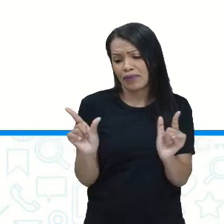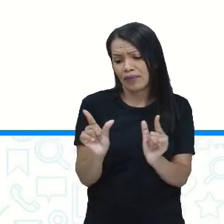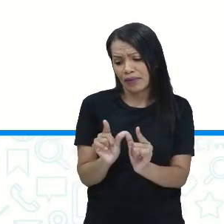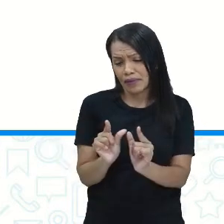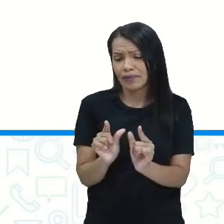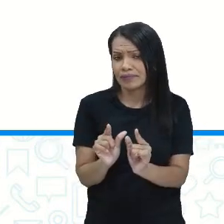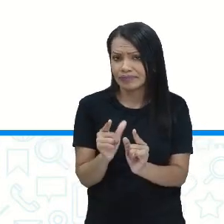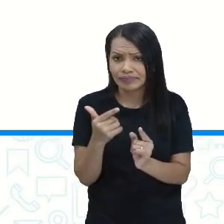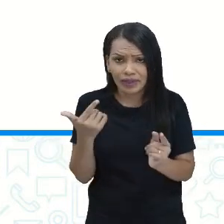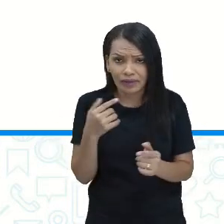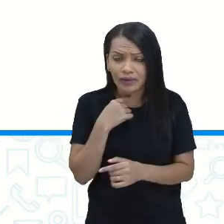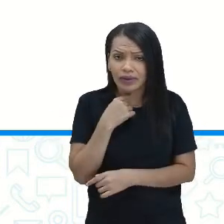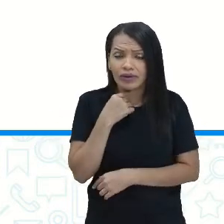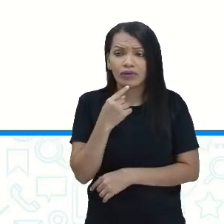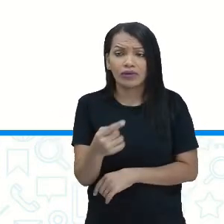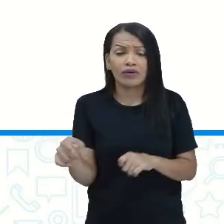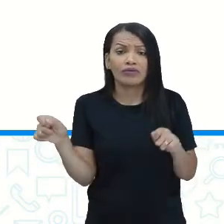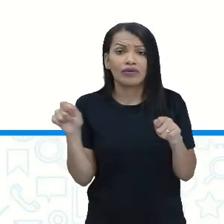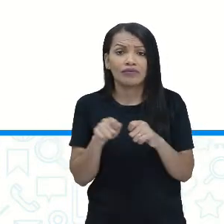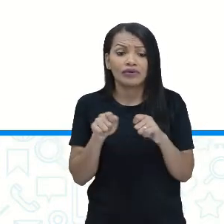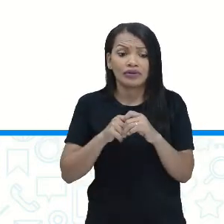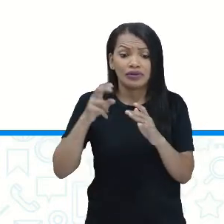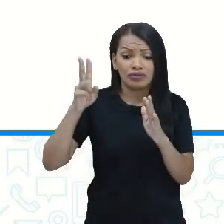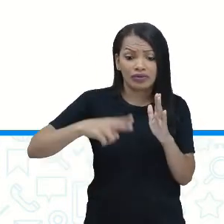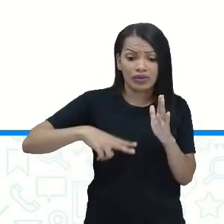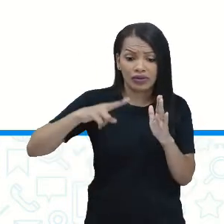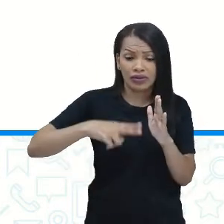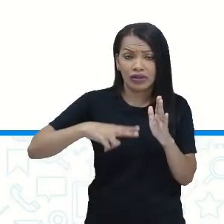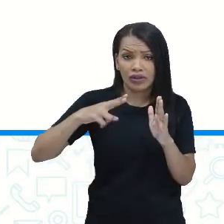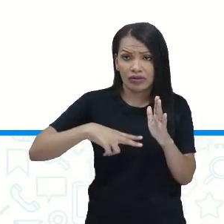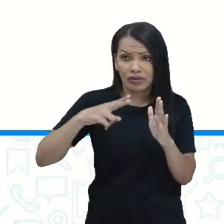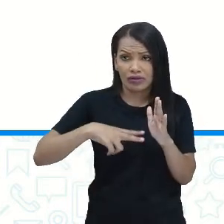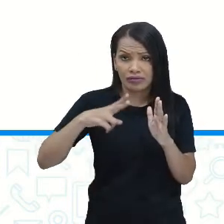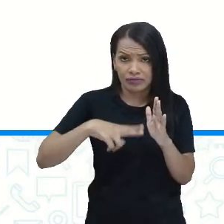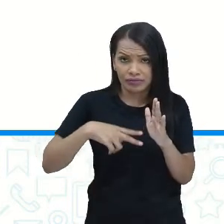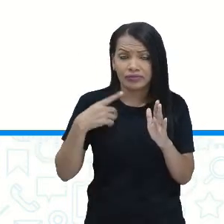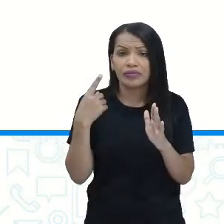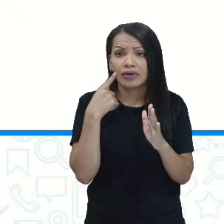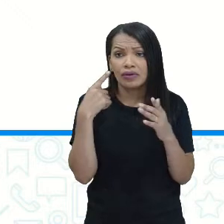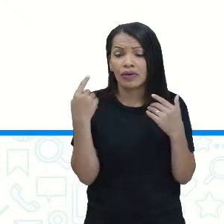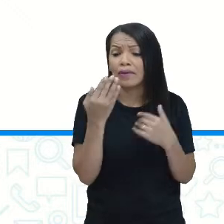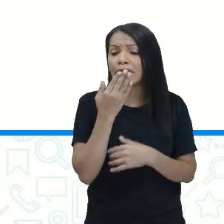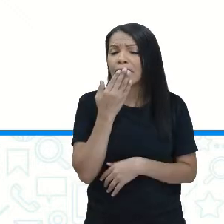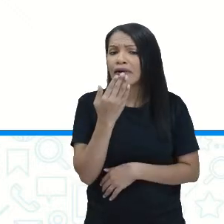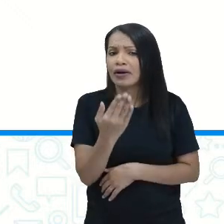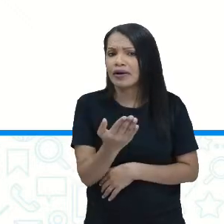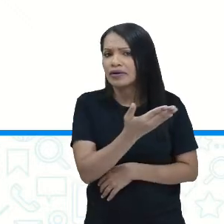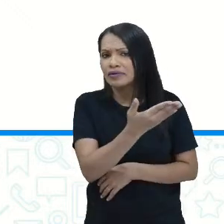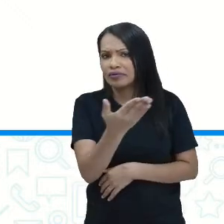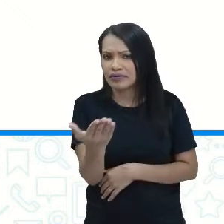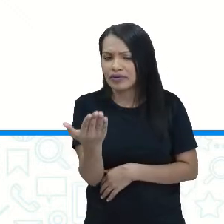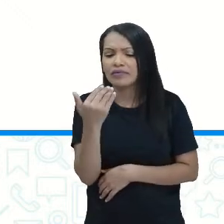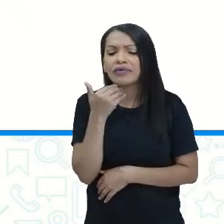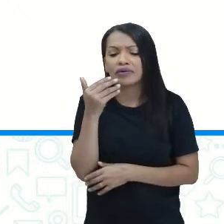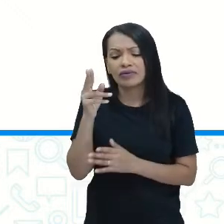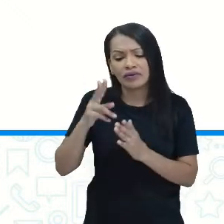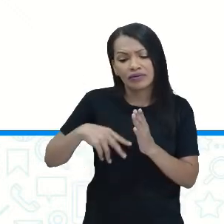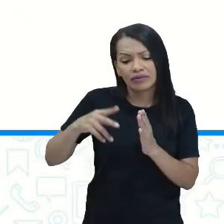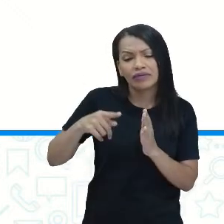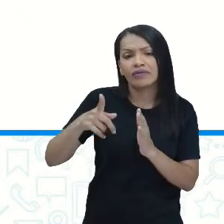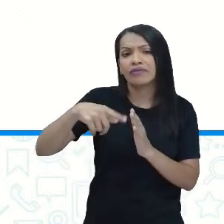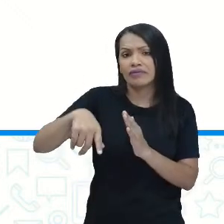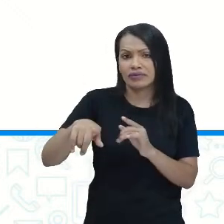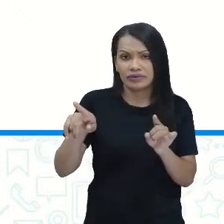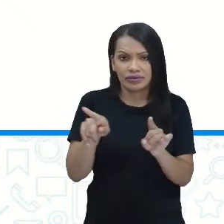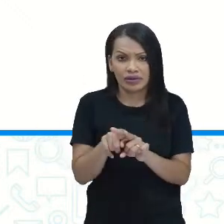A gente não vai conseguir fazer a leitura aqui, eu lendo para vocês. Eu prefiro que, na medida que eu for lendo, vocês